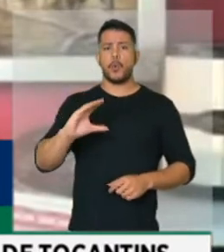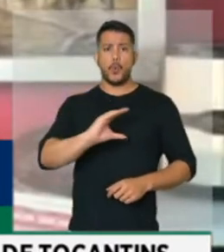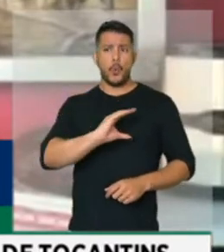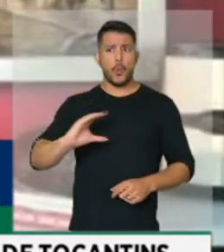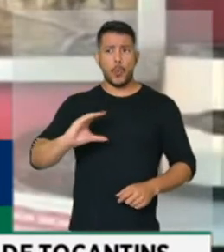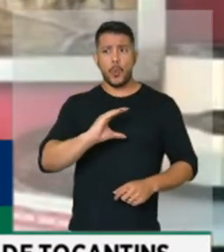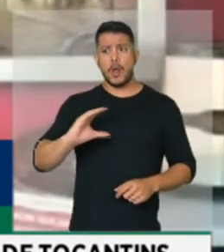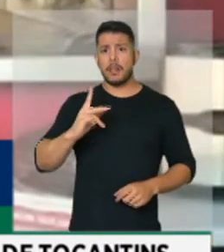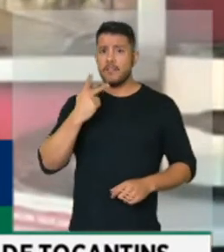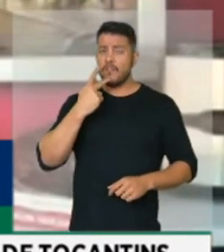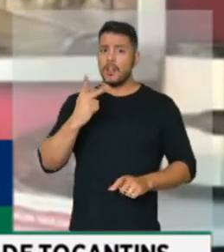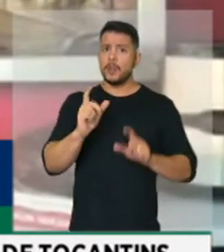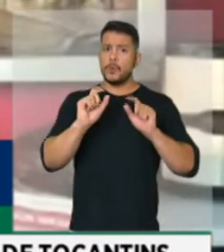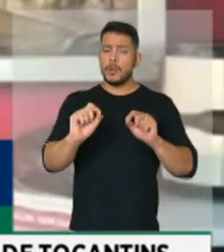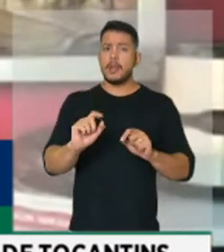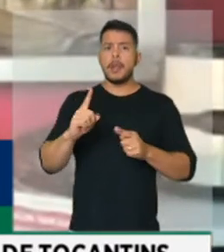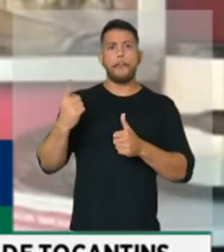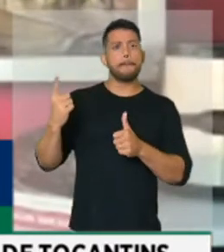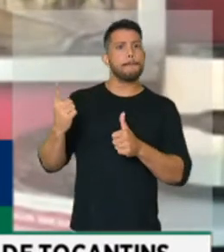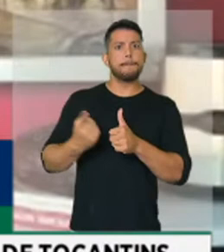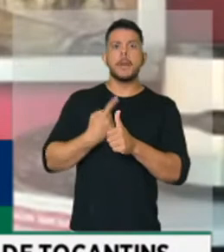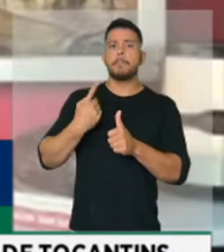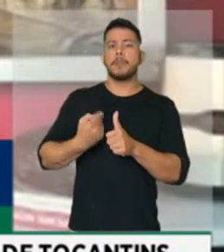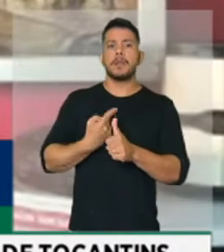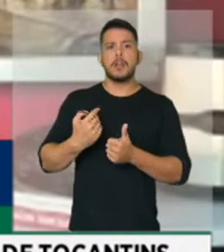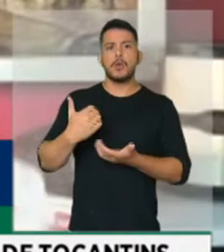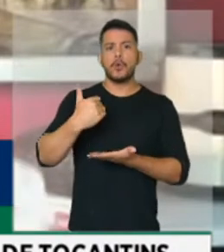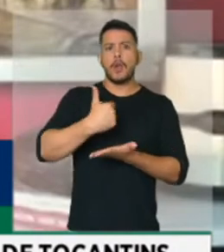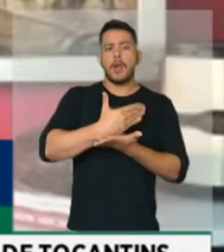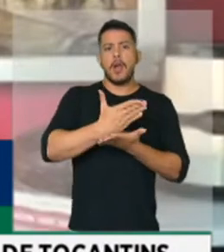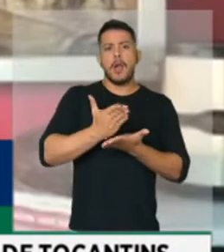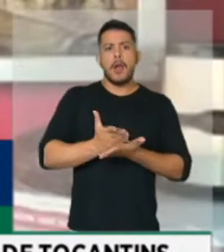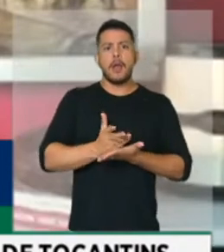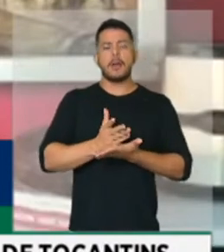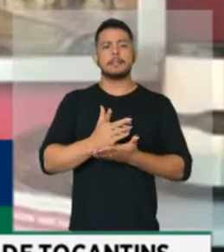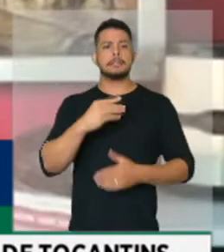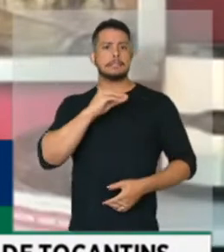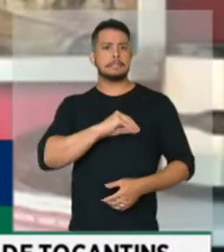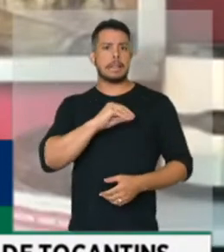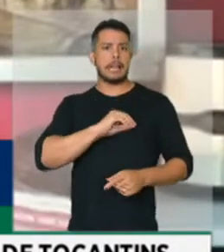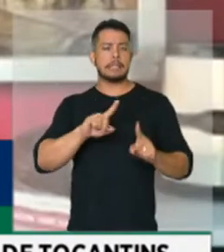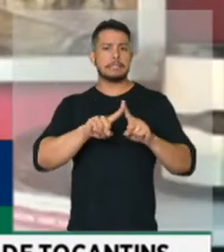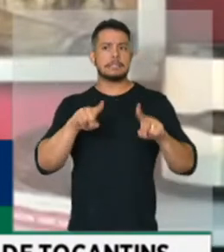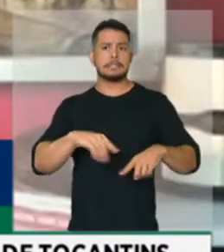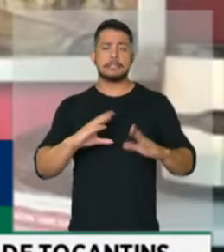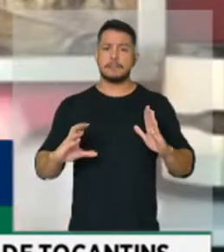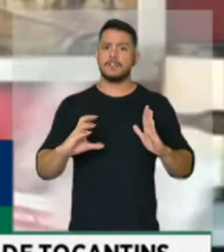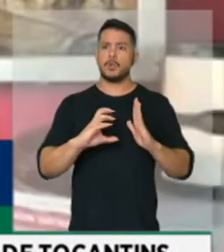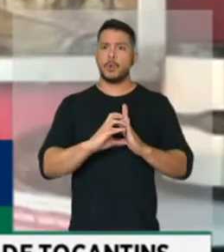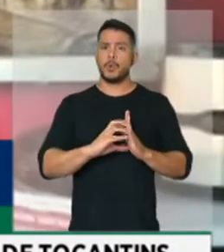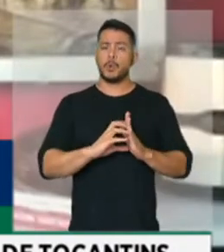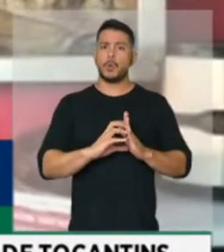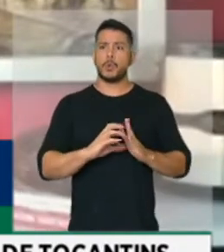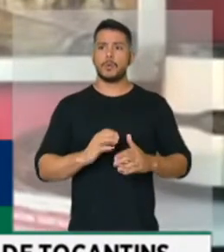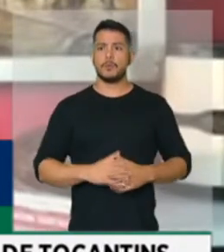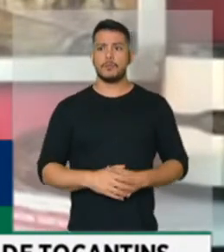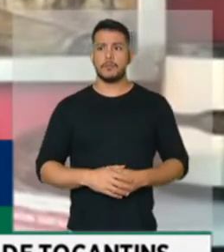os filhos. Nós estamos vendo aí os gastos exorbitantes em plena pandemia do presidente da República com